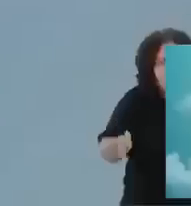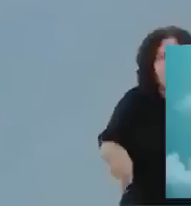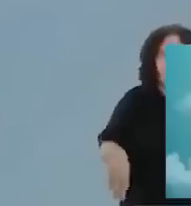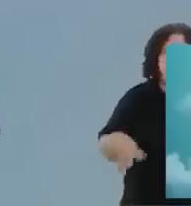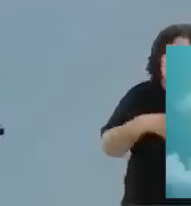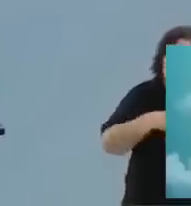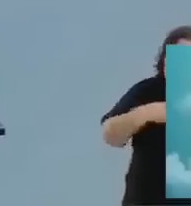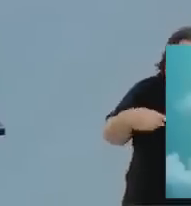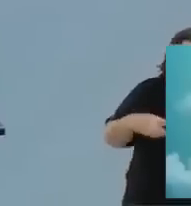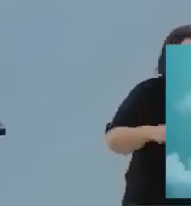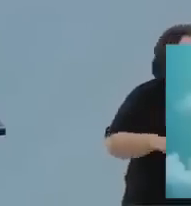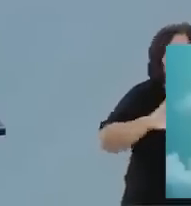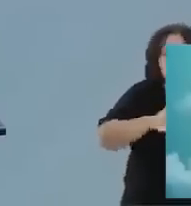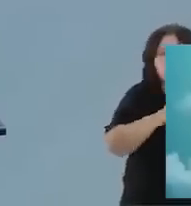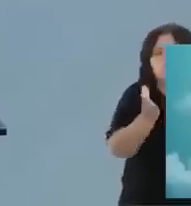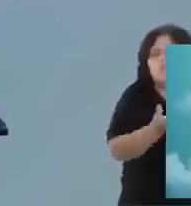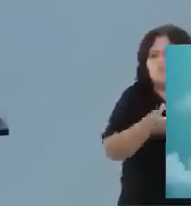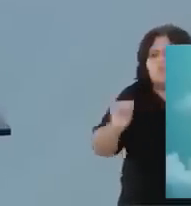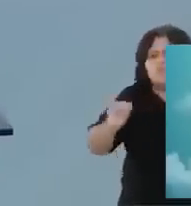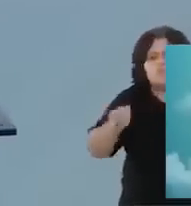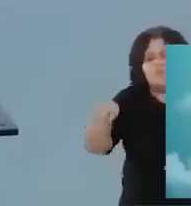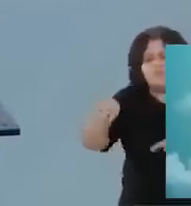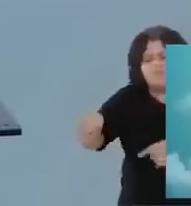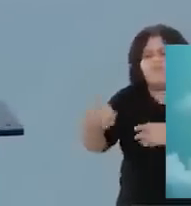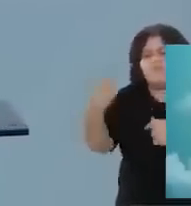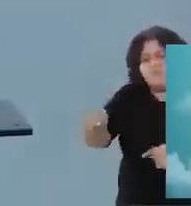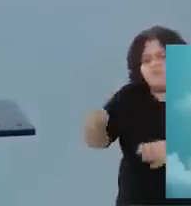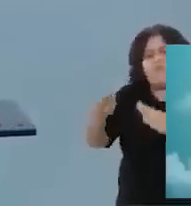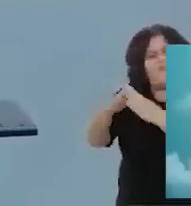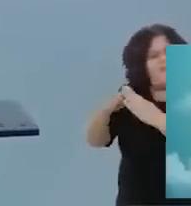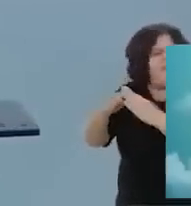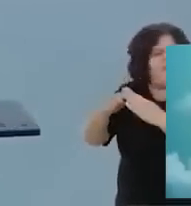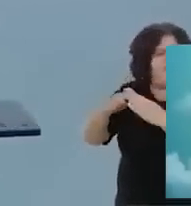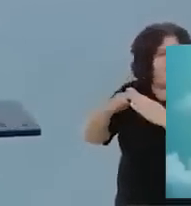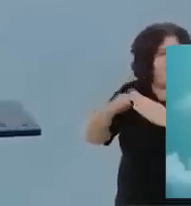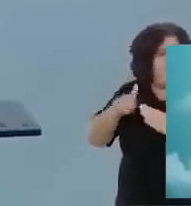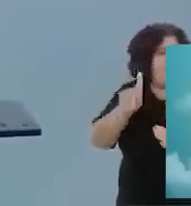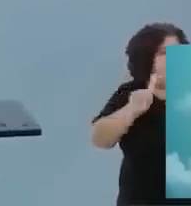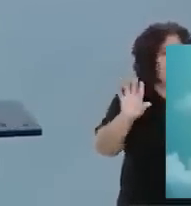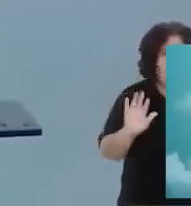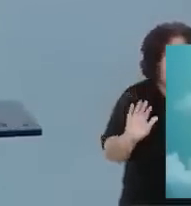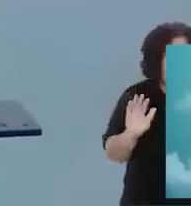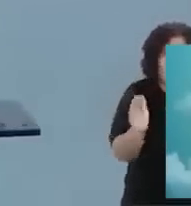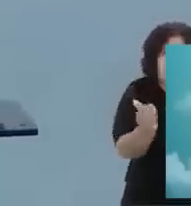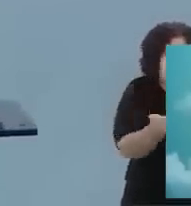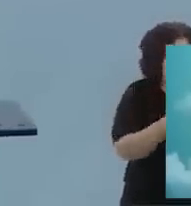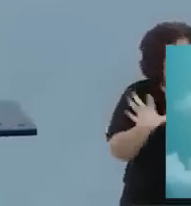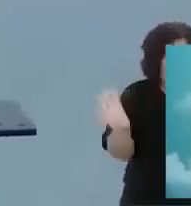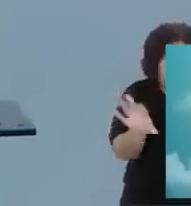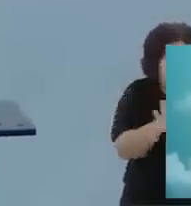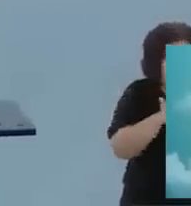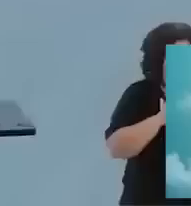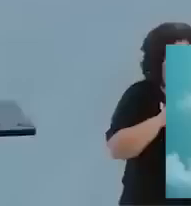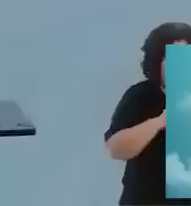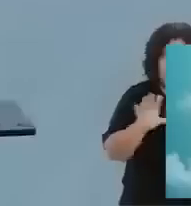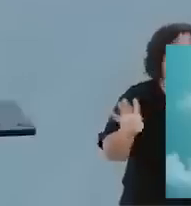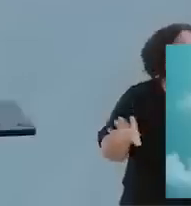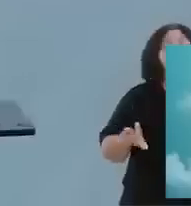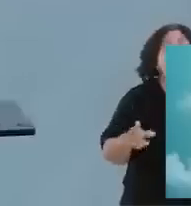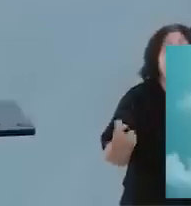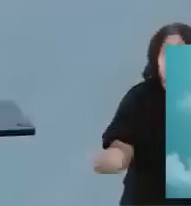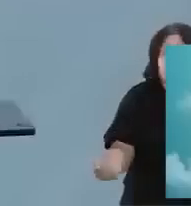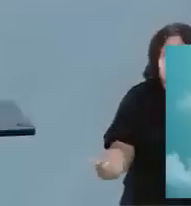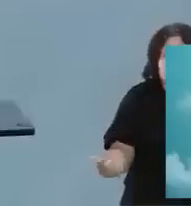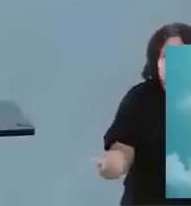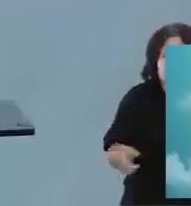os irmãos, para que quando chegar aqui, essa comunhão não seja apenas superficial,